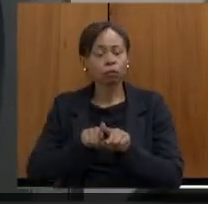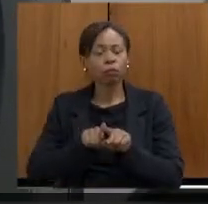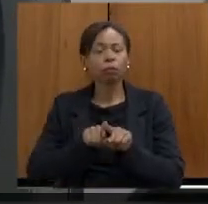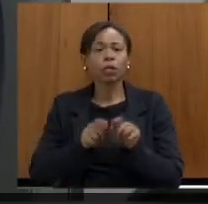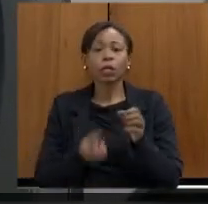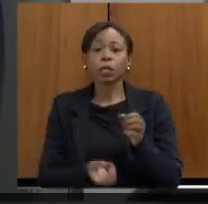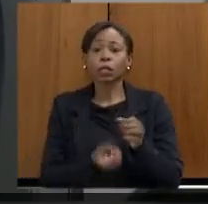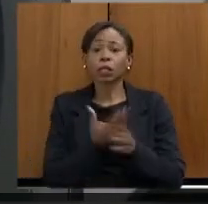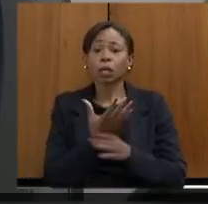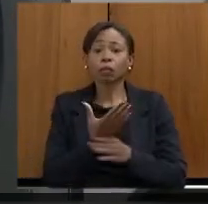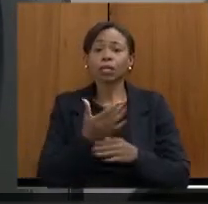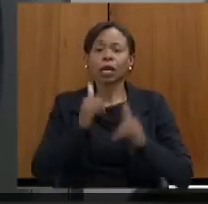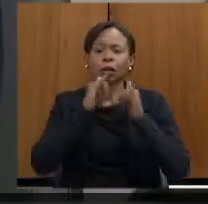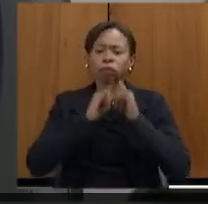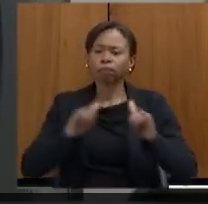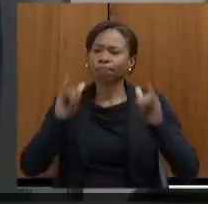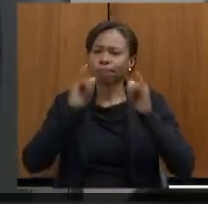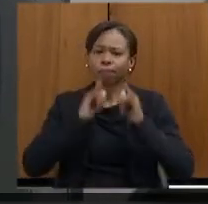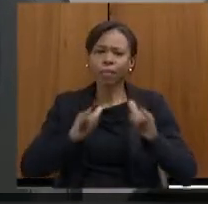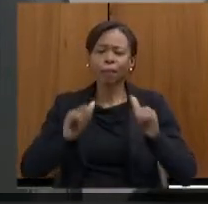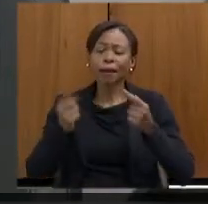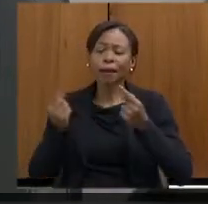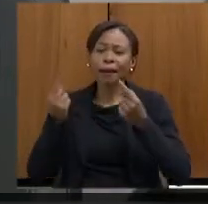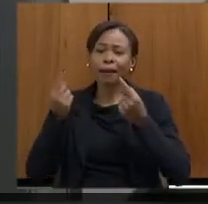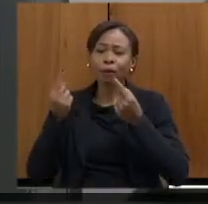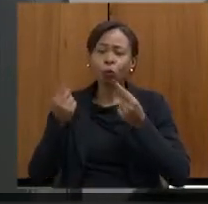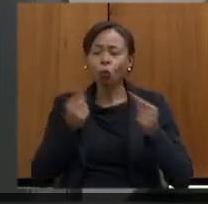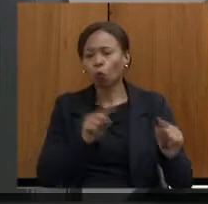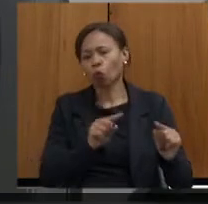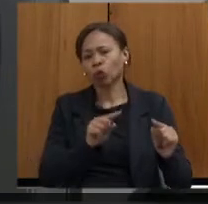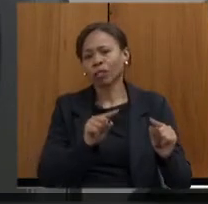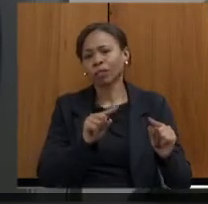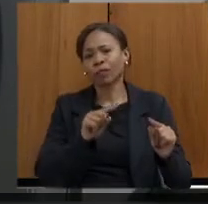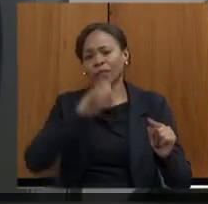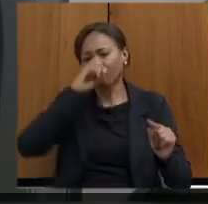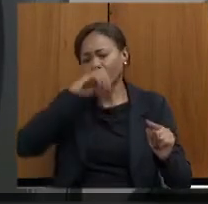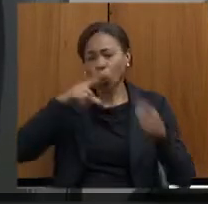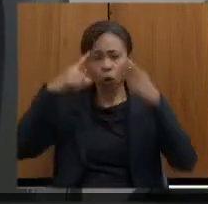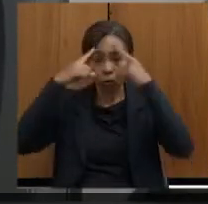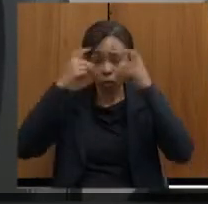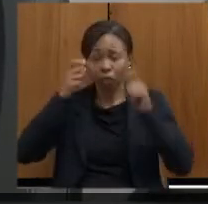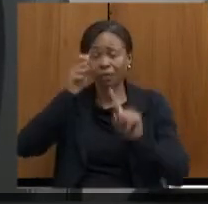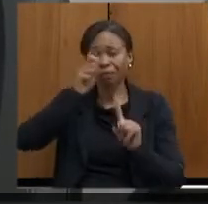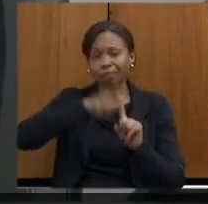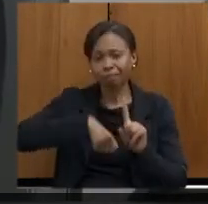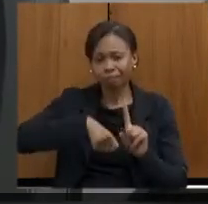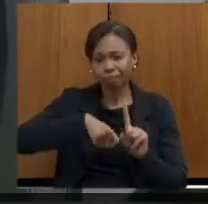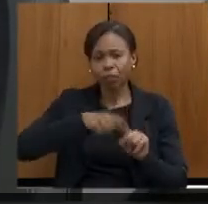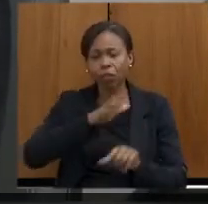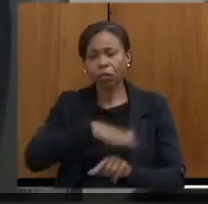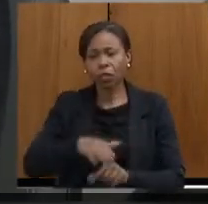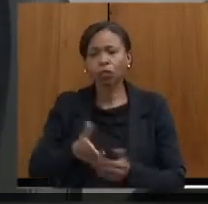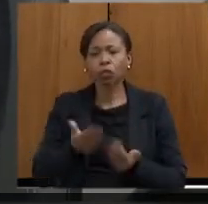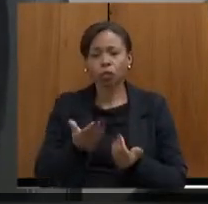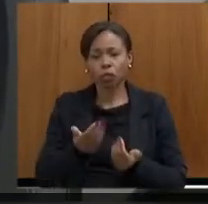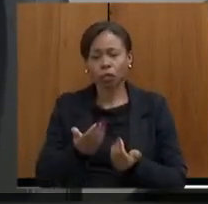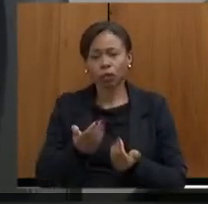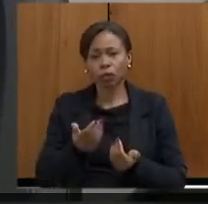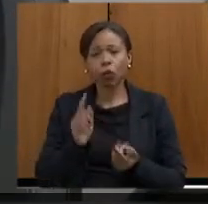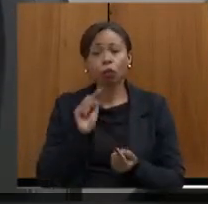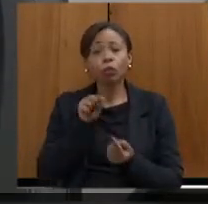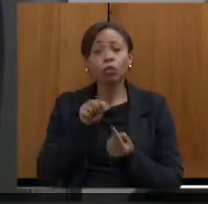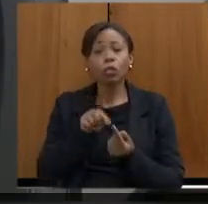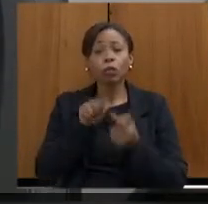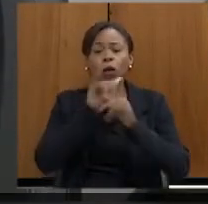combate à violência sexual contra crianças e adolescentes para ampliar o alcance da política de prevenção em